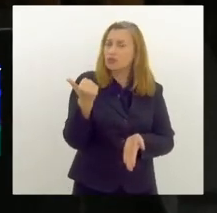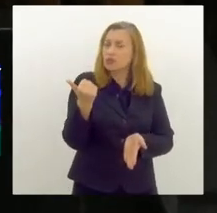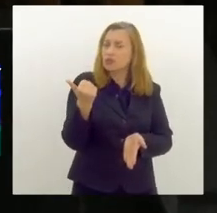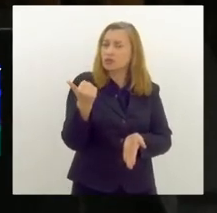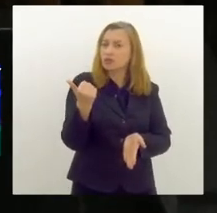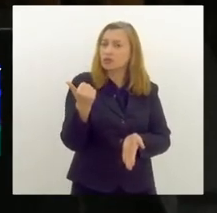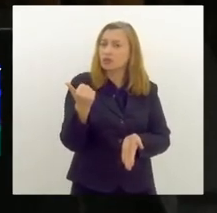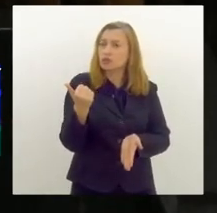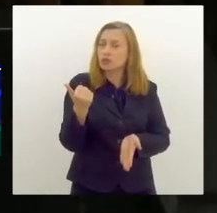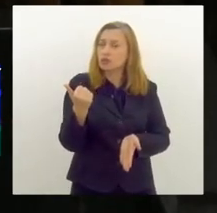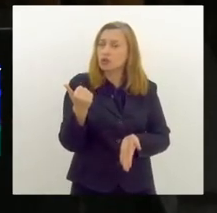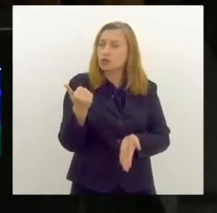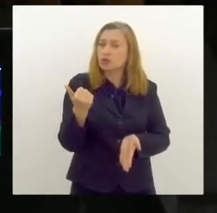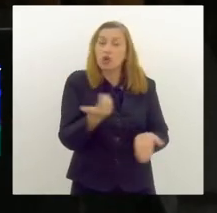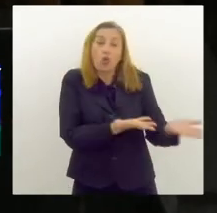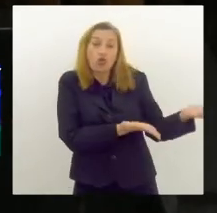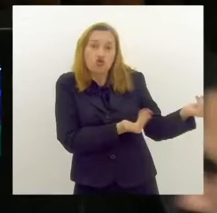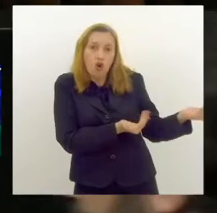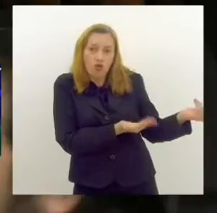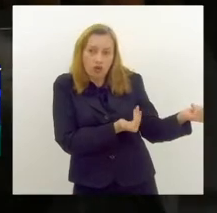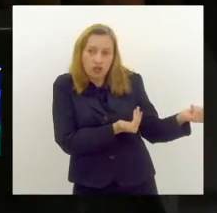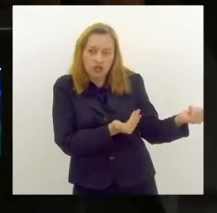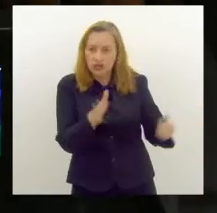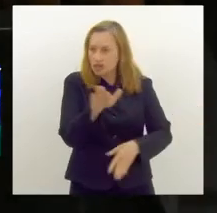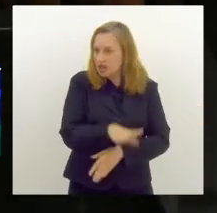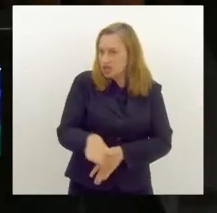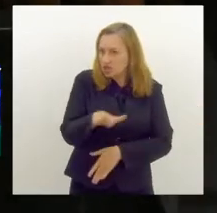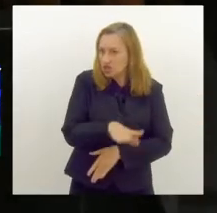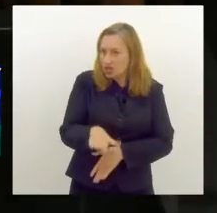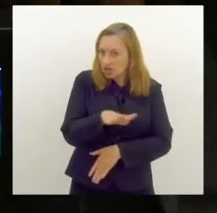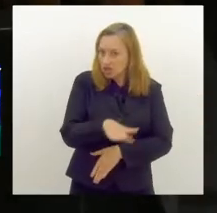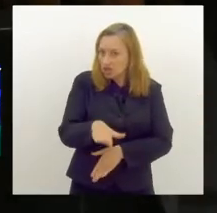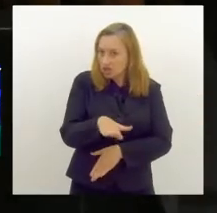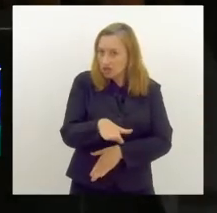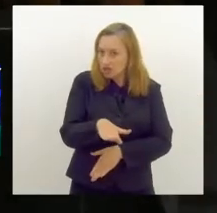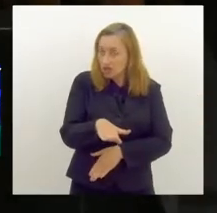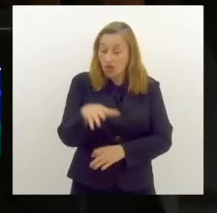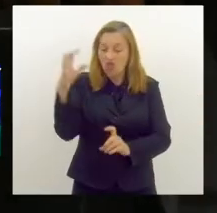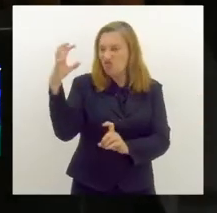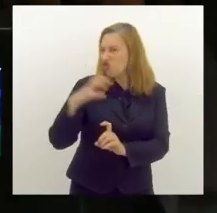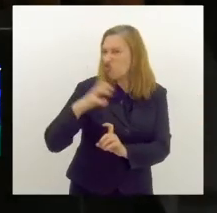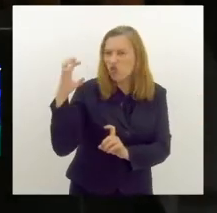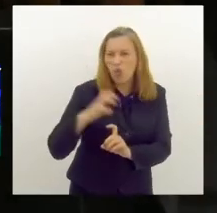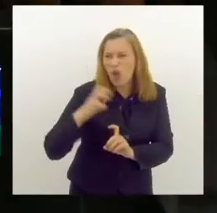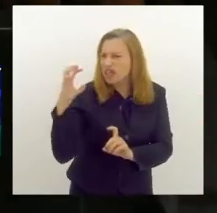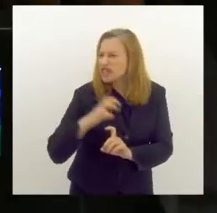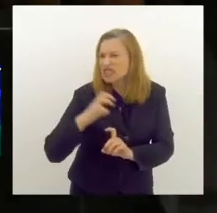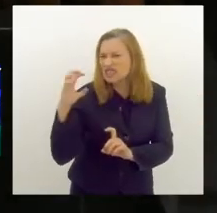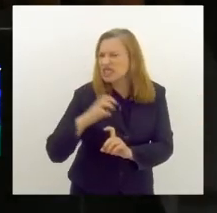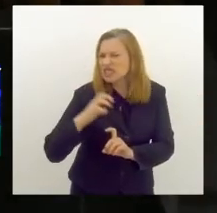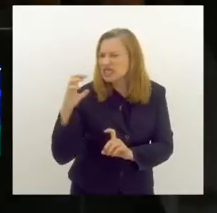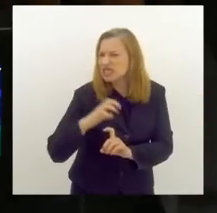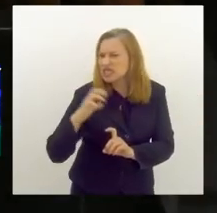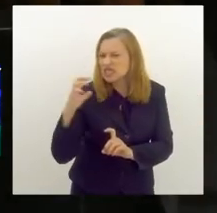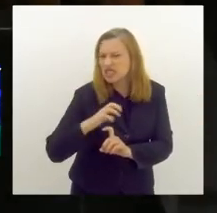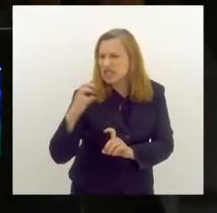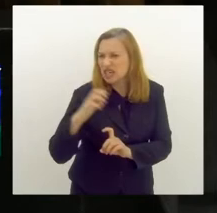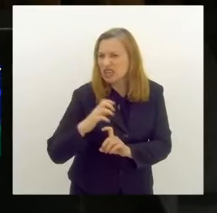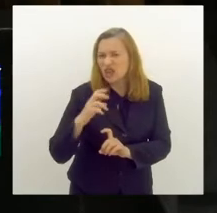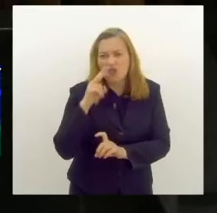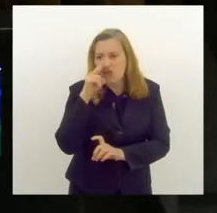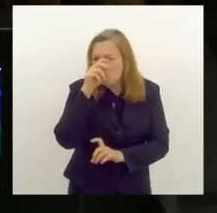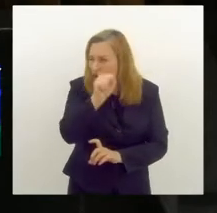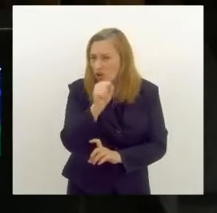que os jovens e as crianças têm sido influenciados de uma forma muito